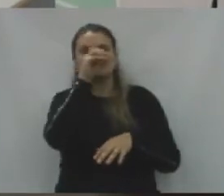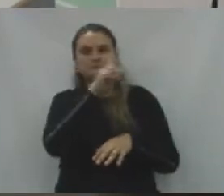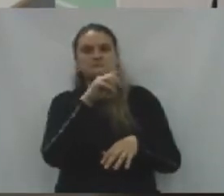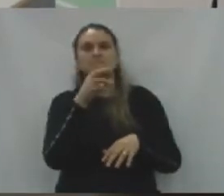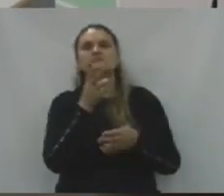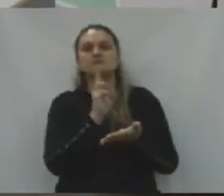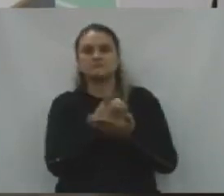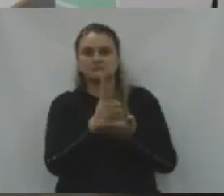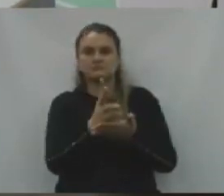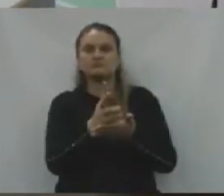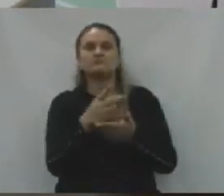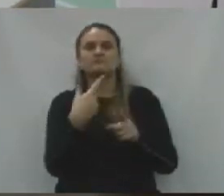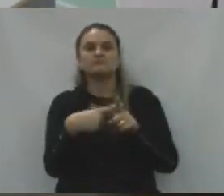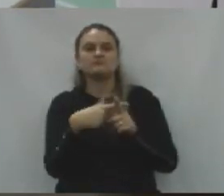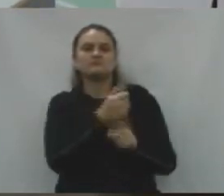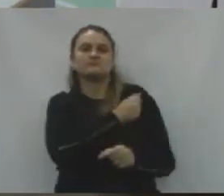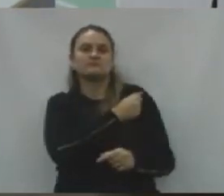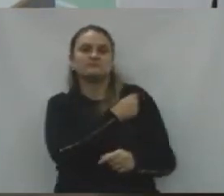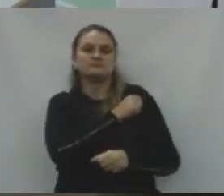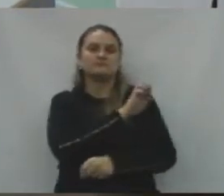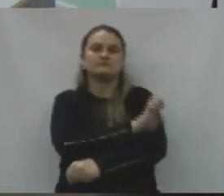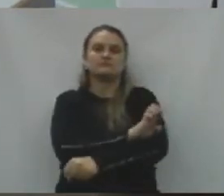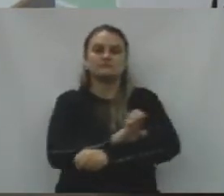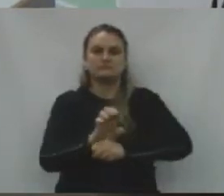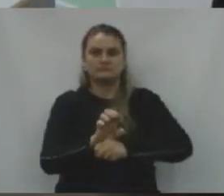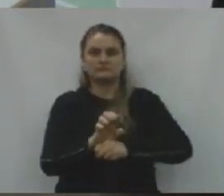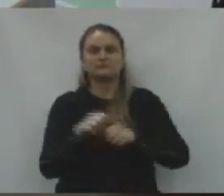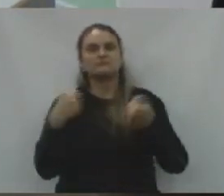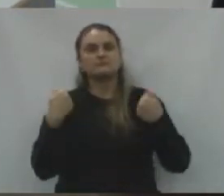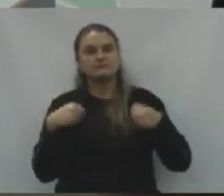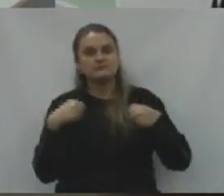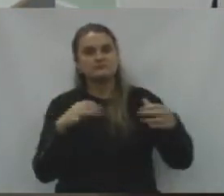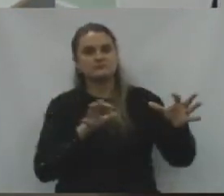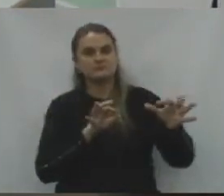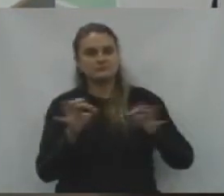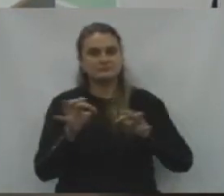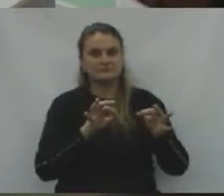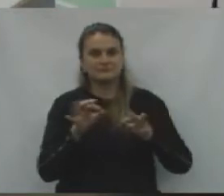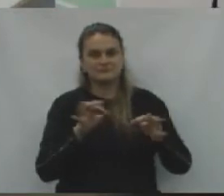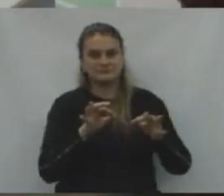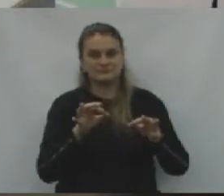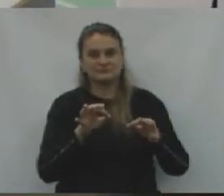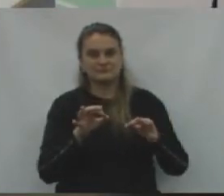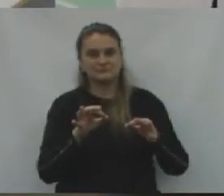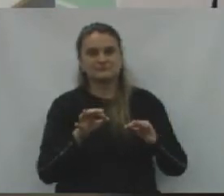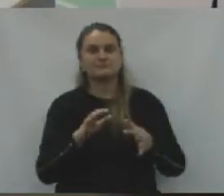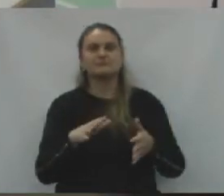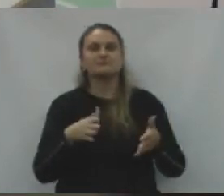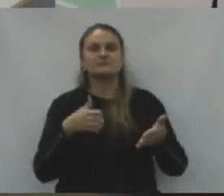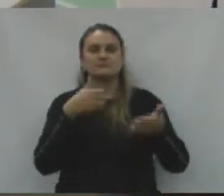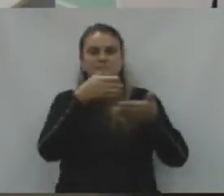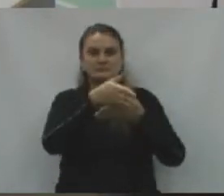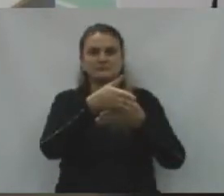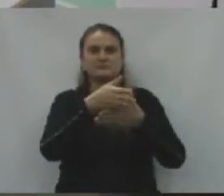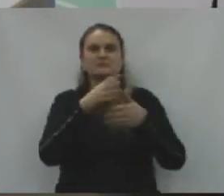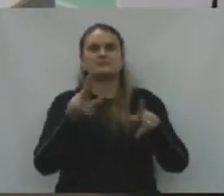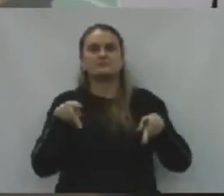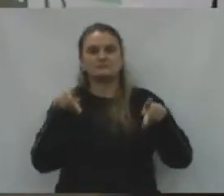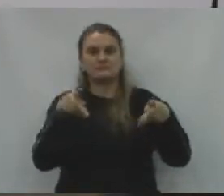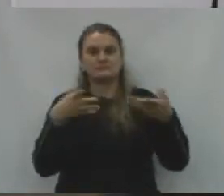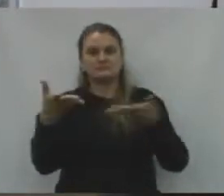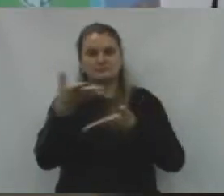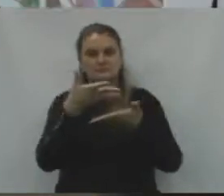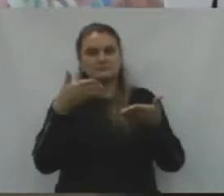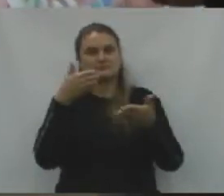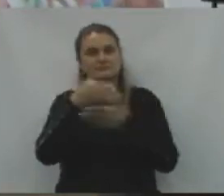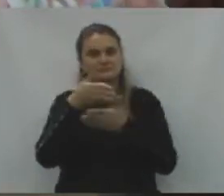finais de semana são movimentados, em que nossos acadêmicos, estagiários, precisam se organizar em suas escalas para poder atender toda essa